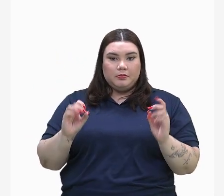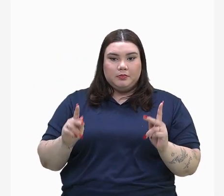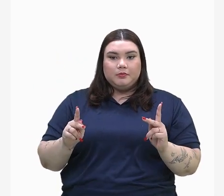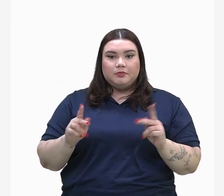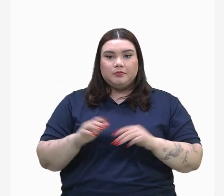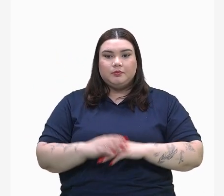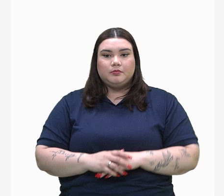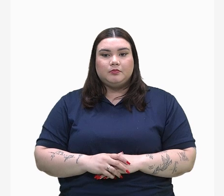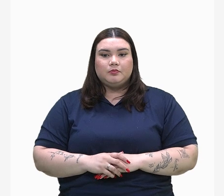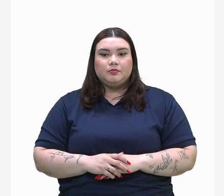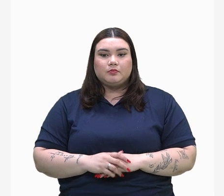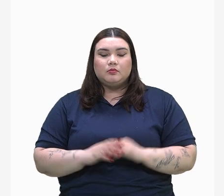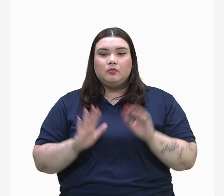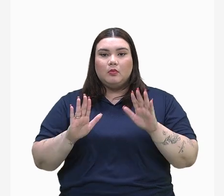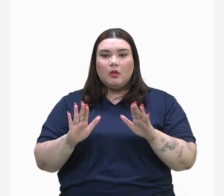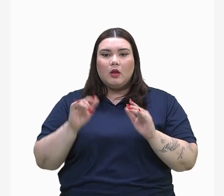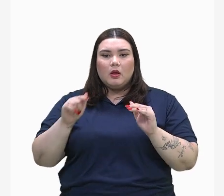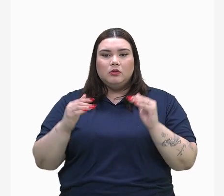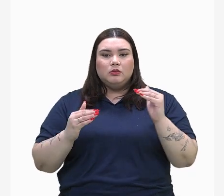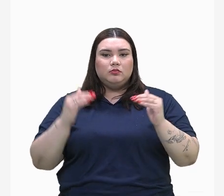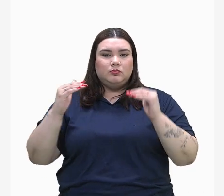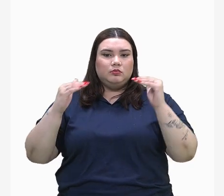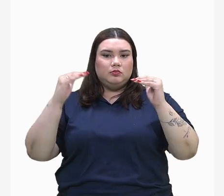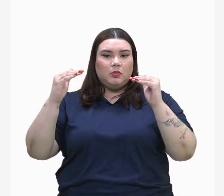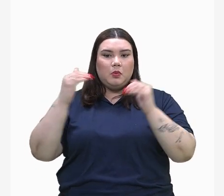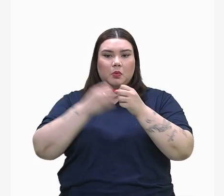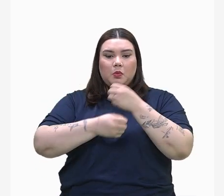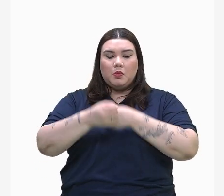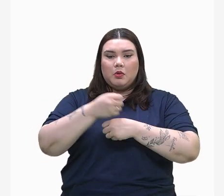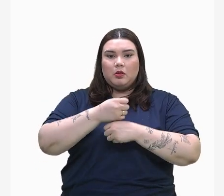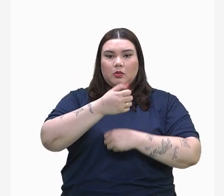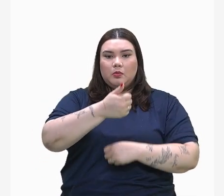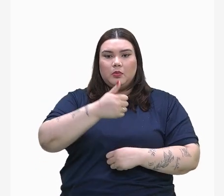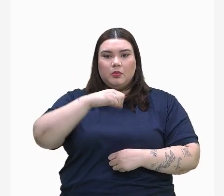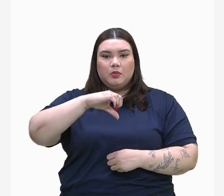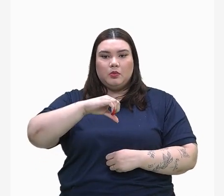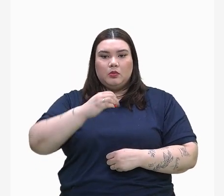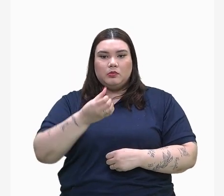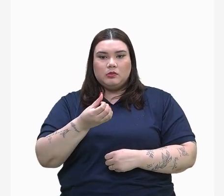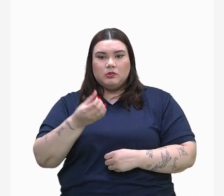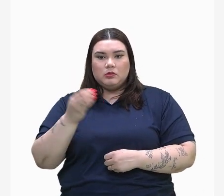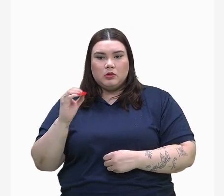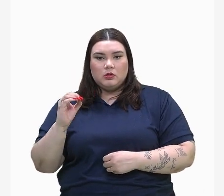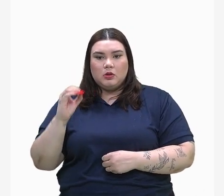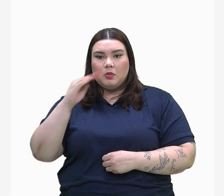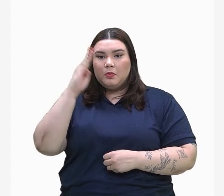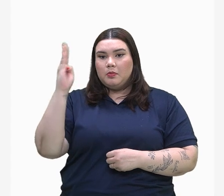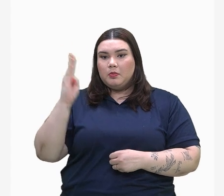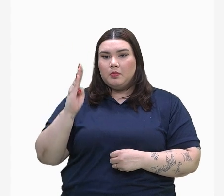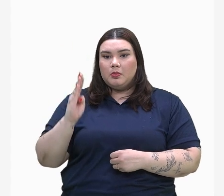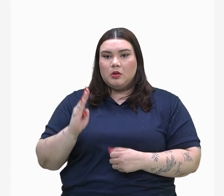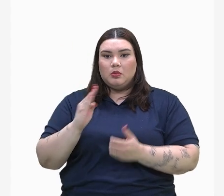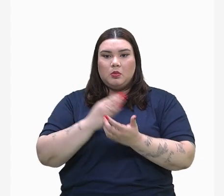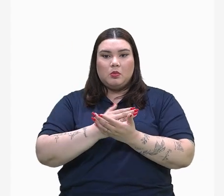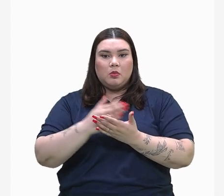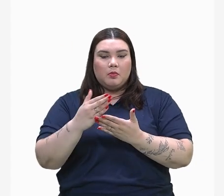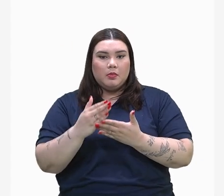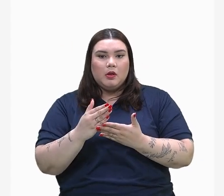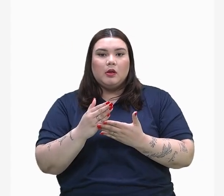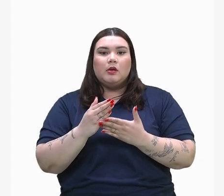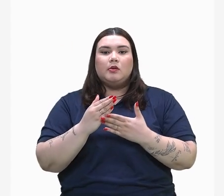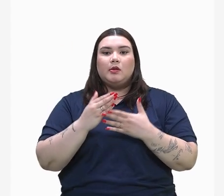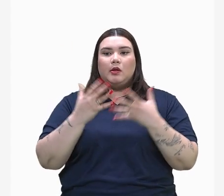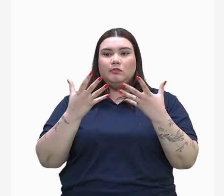Agora, tendo esse desenvolvimento em 1960, onde começa o Brasil a alertar, né,